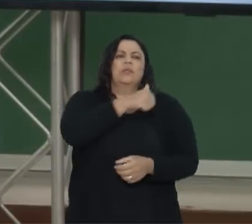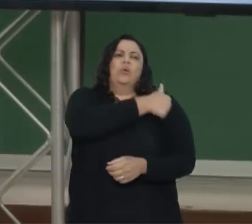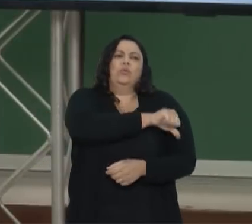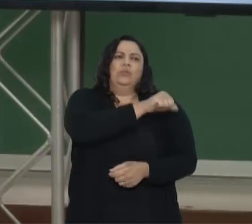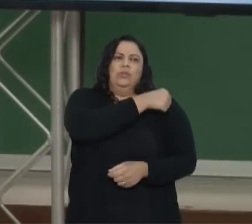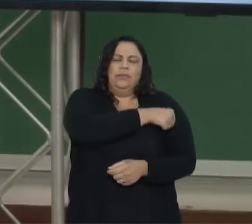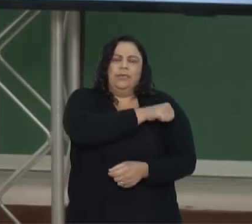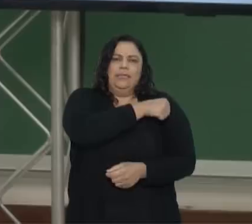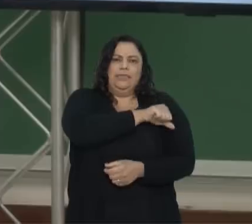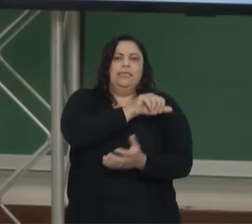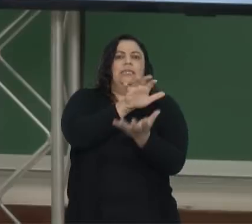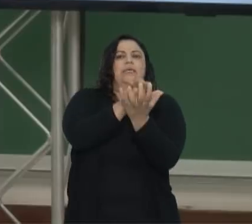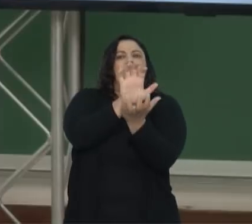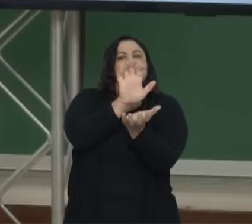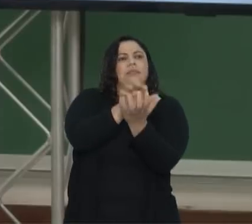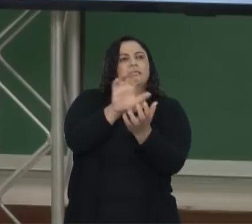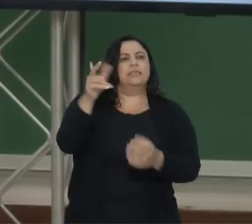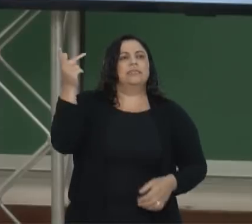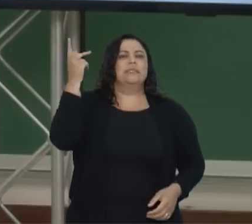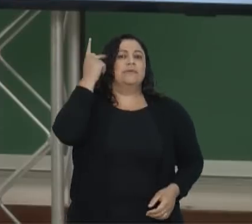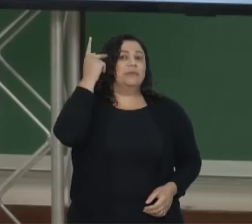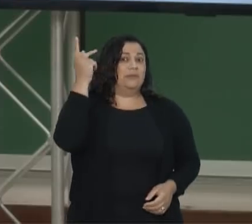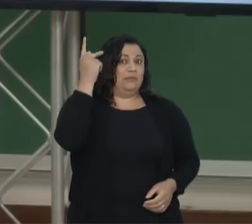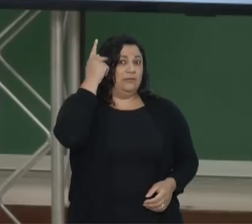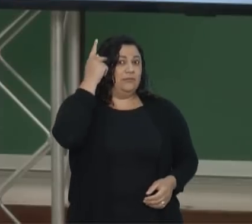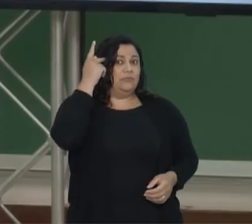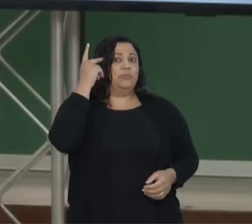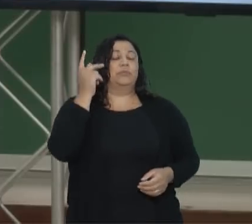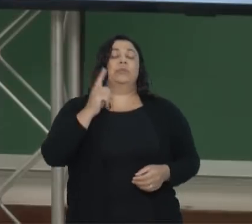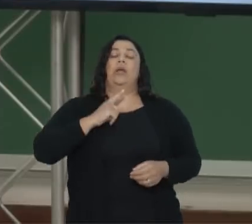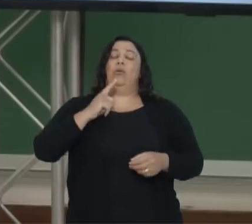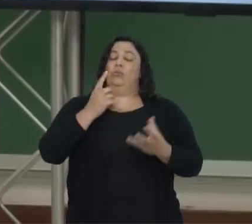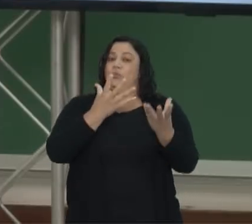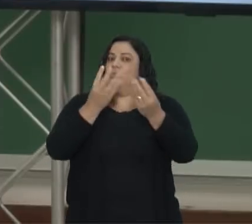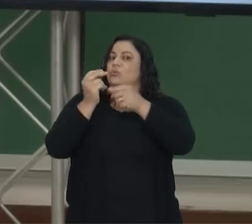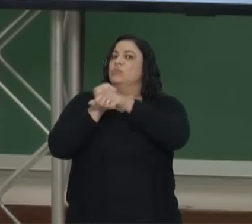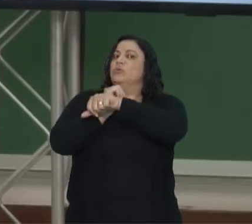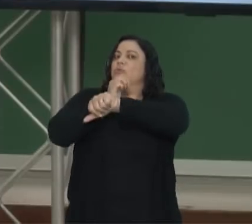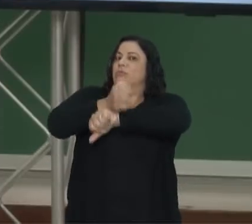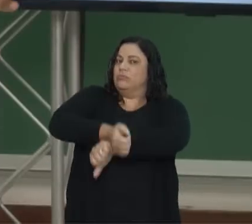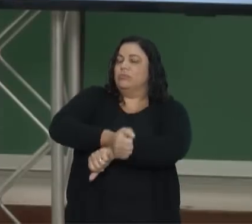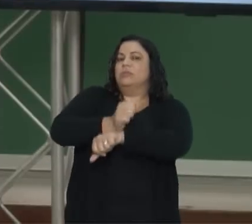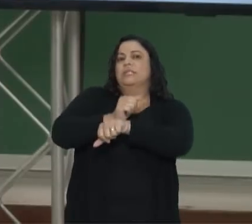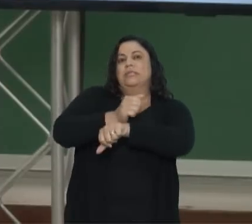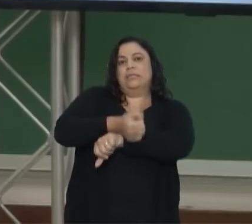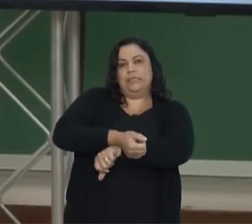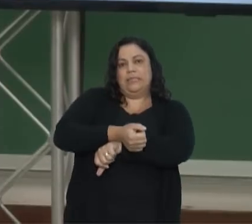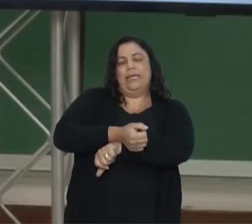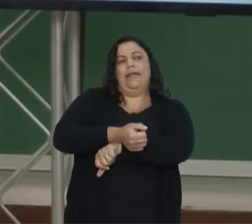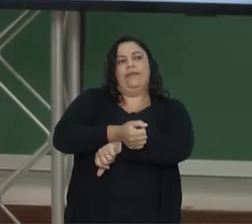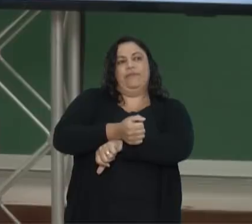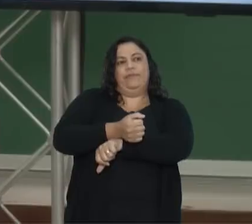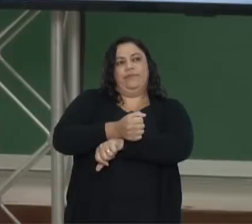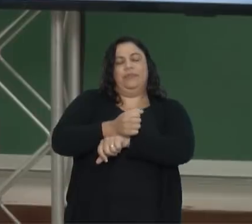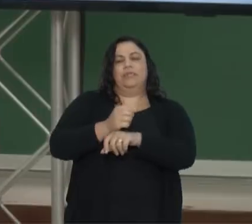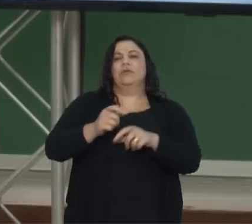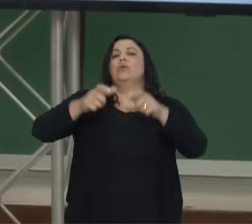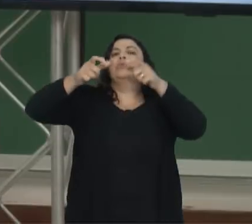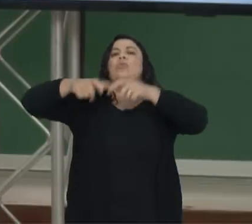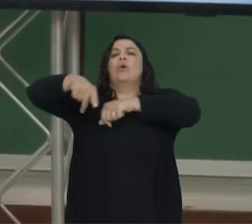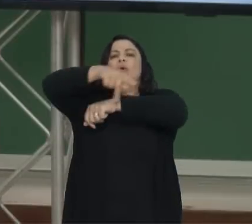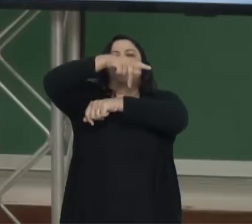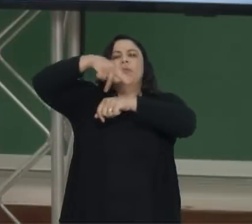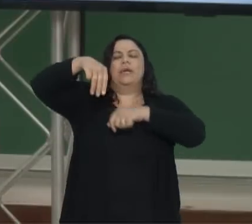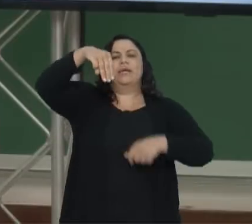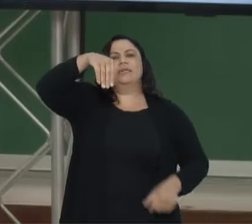suprido por escravos, que vinham também da costa leste, lá da parte do Oceano Índico, né? Especificamente de